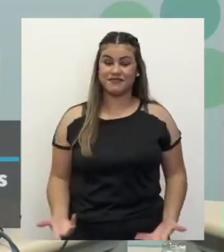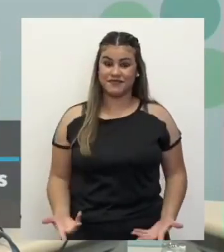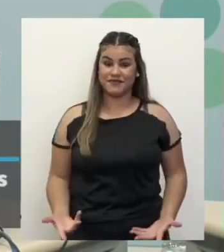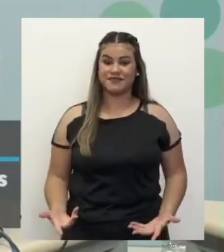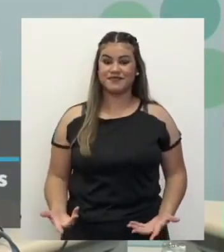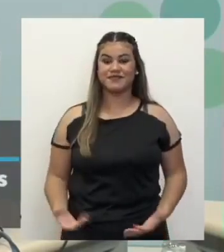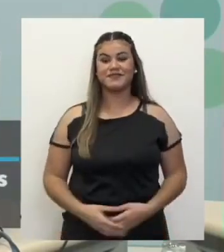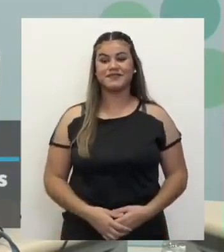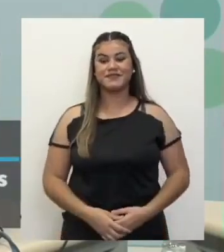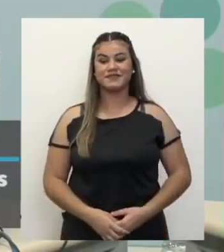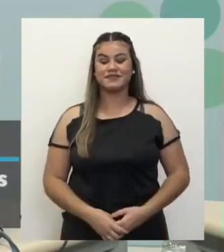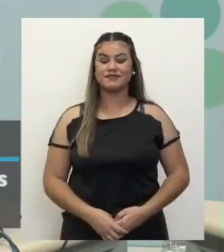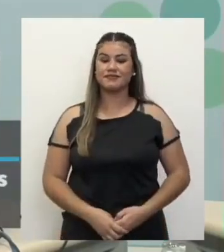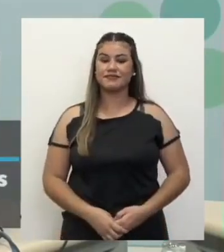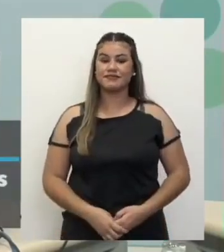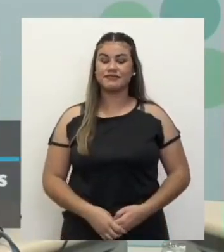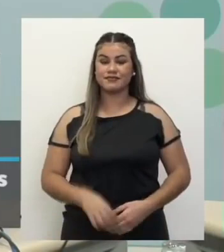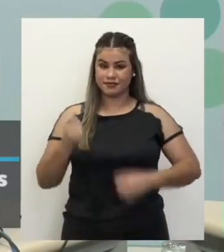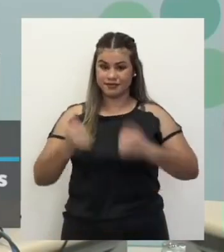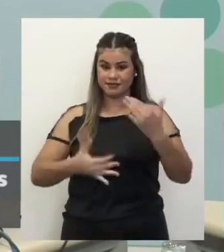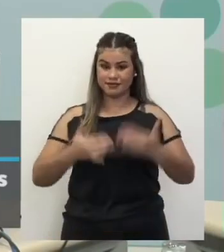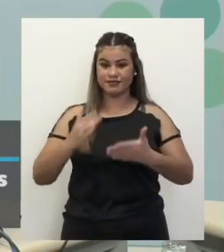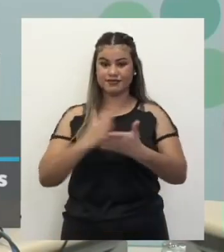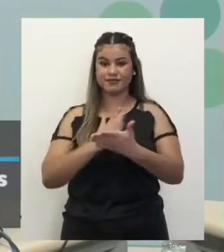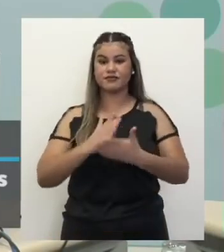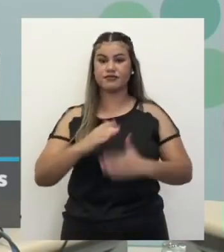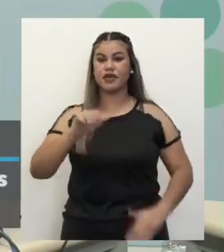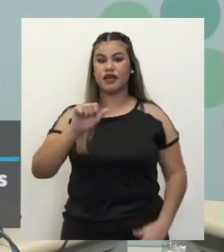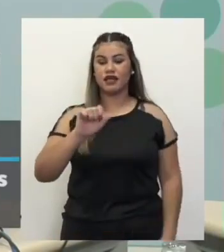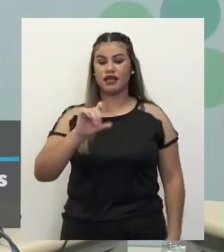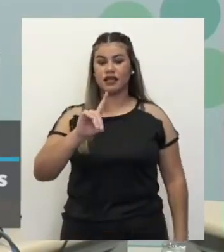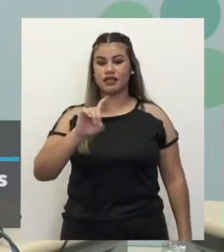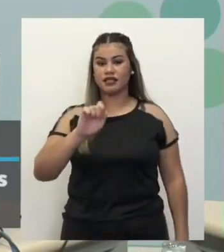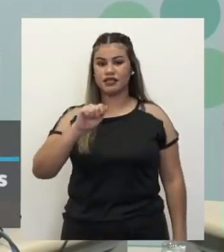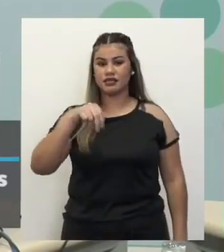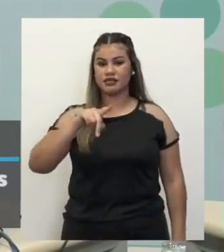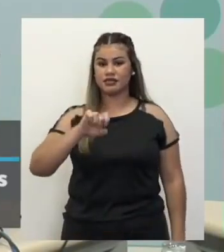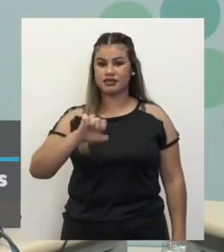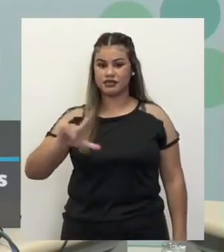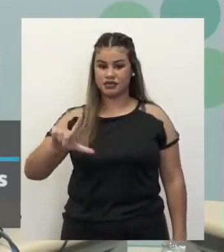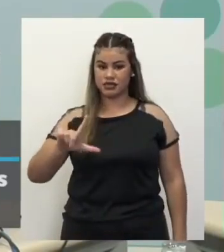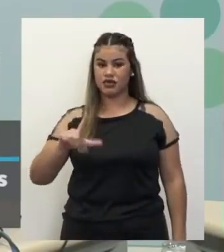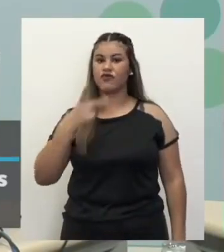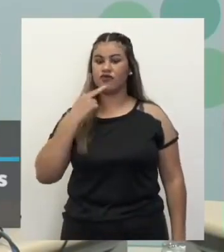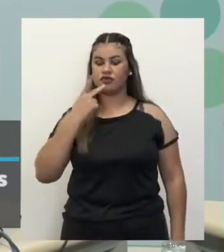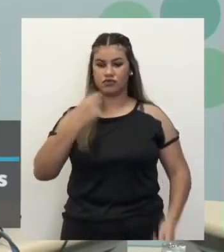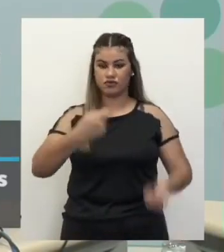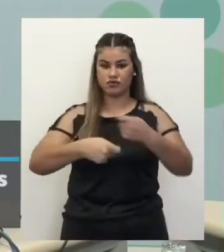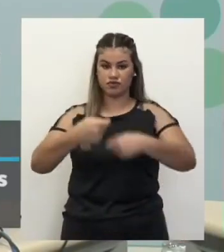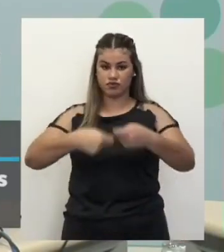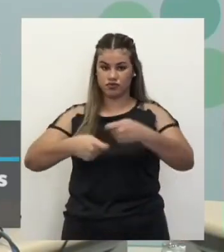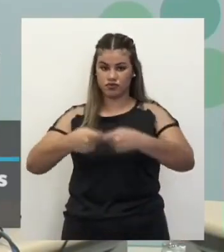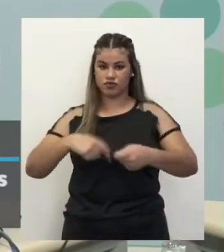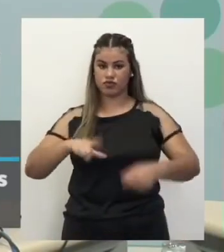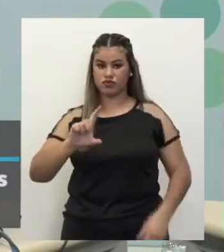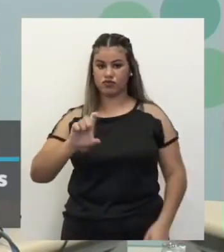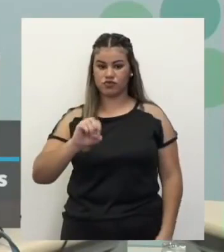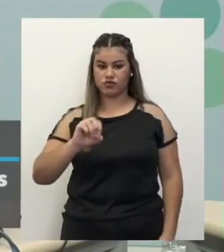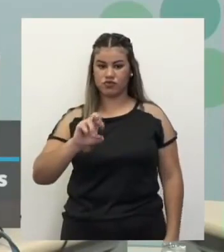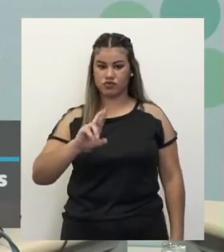tá ligado. Então, eu vou comentar algumas. O aluno Daniel, né, o estudante Daniel, colocou economia. A Lorena